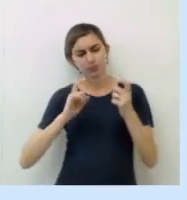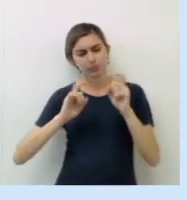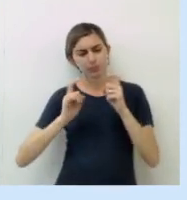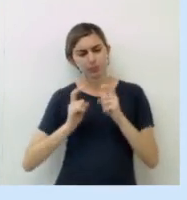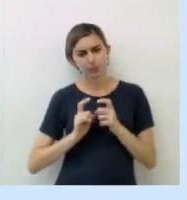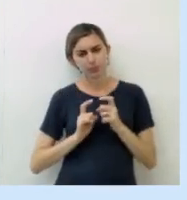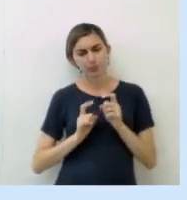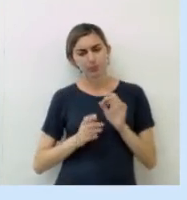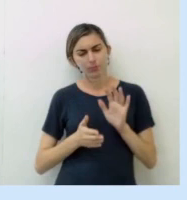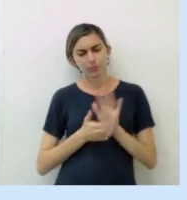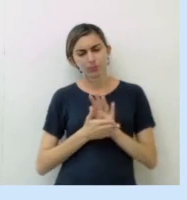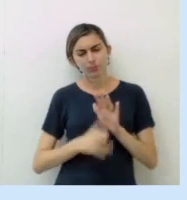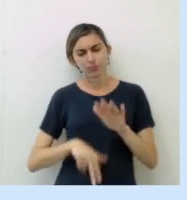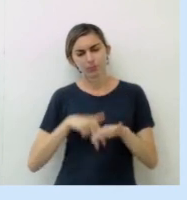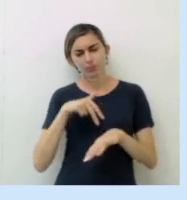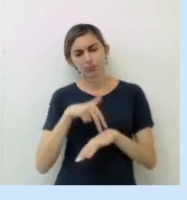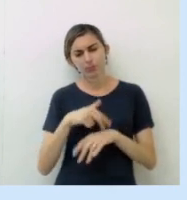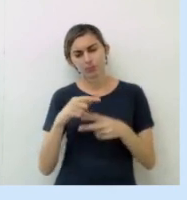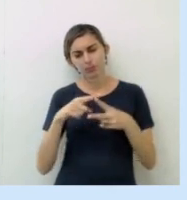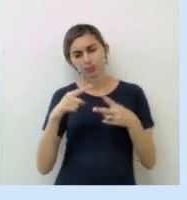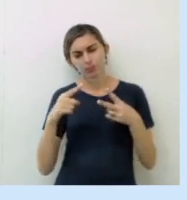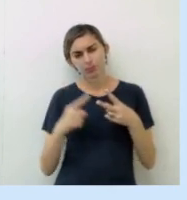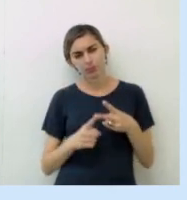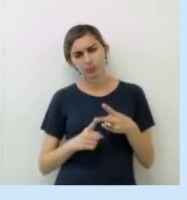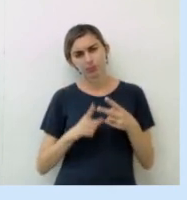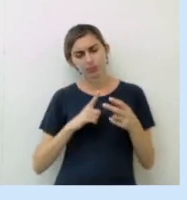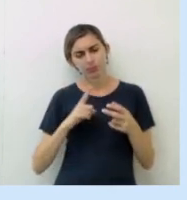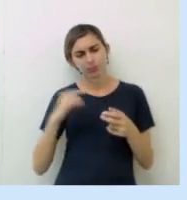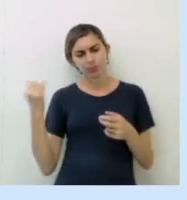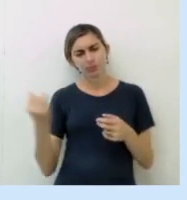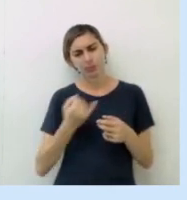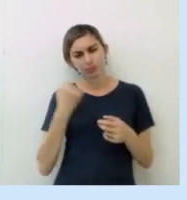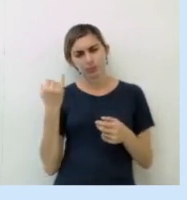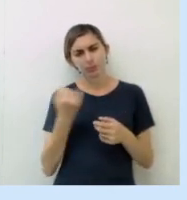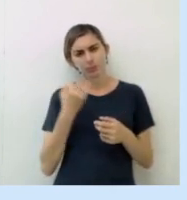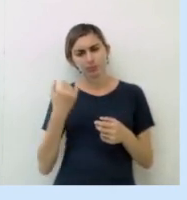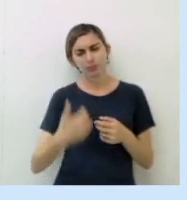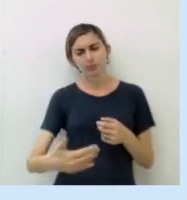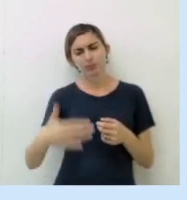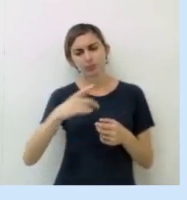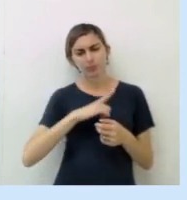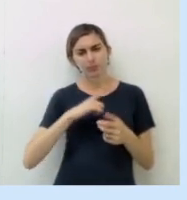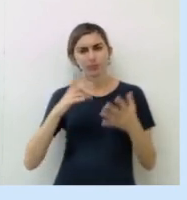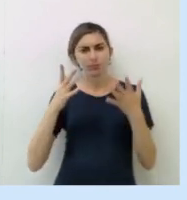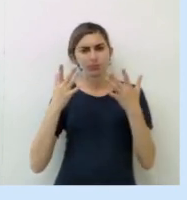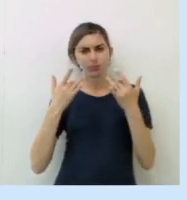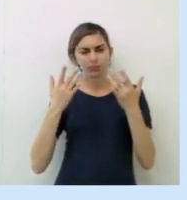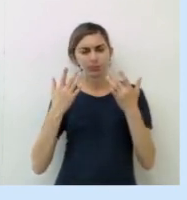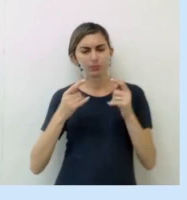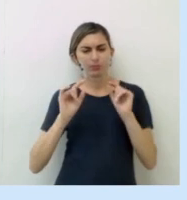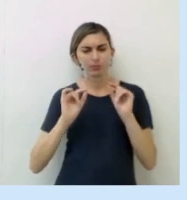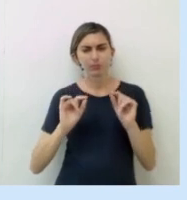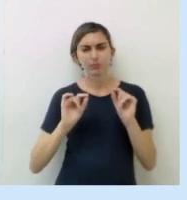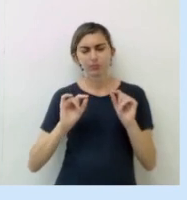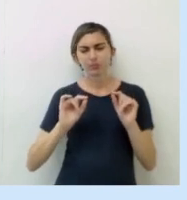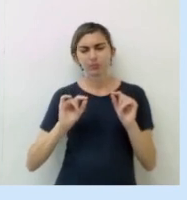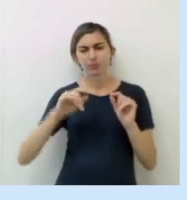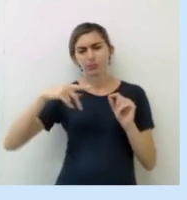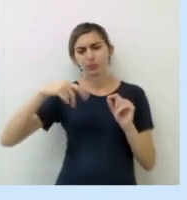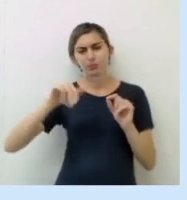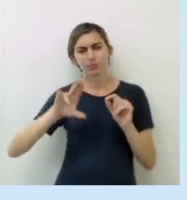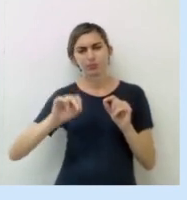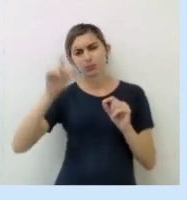o palco. Lembrar que dois elementos essenciais para que haja teatro é o quê? O palco